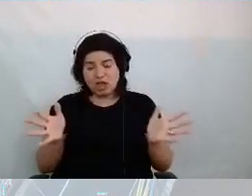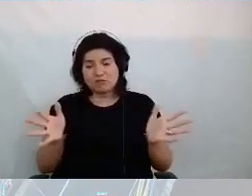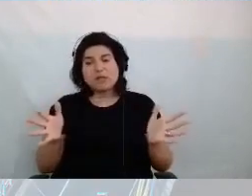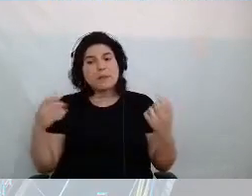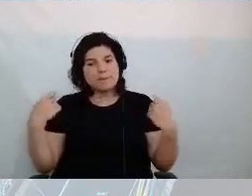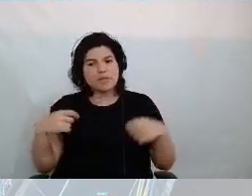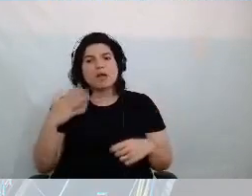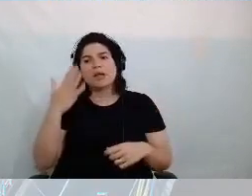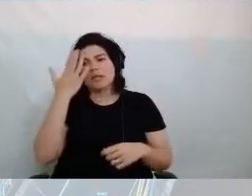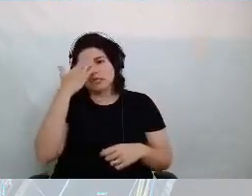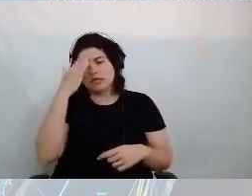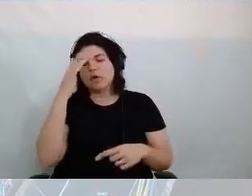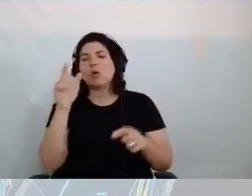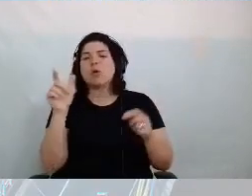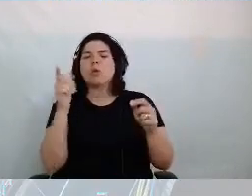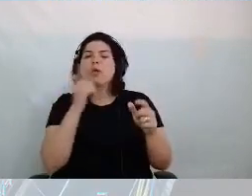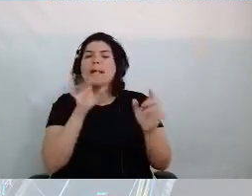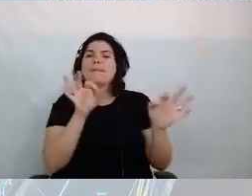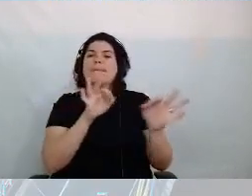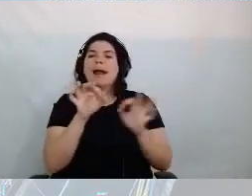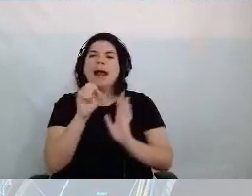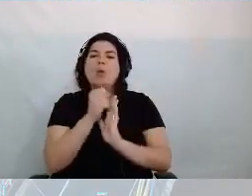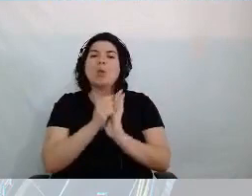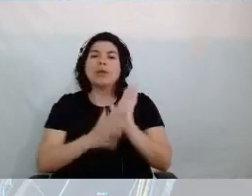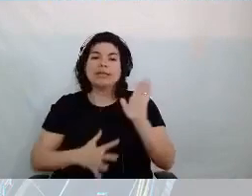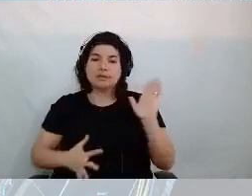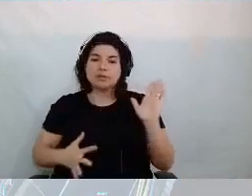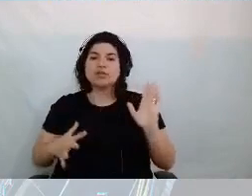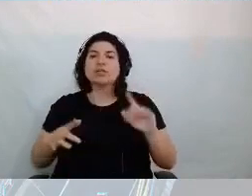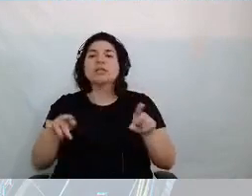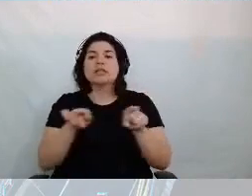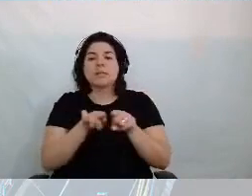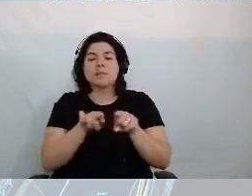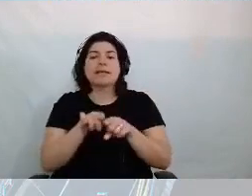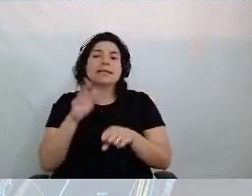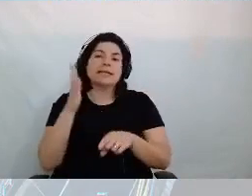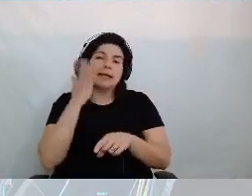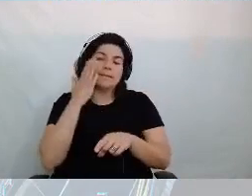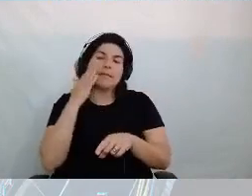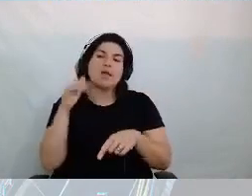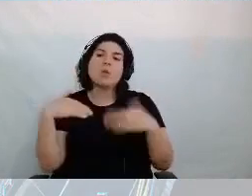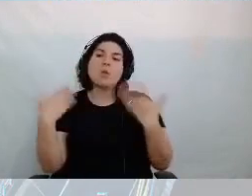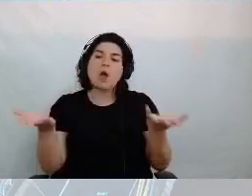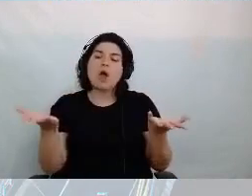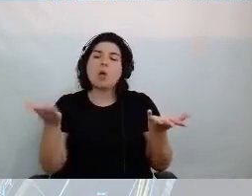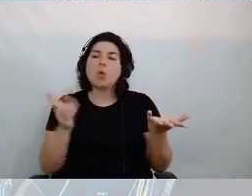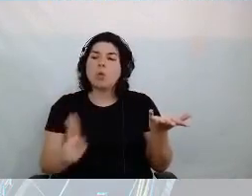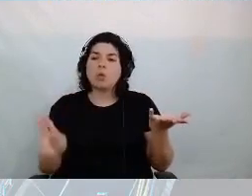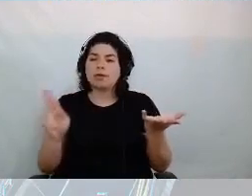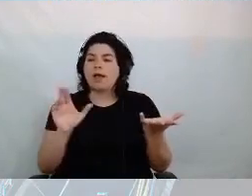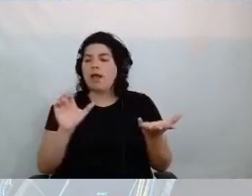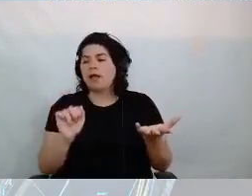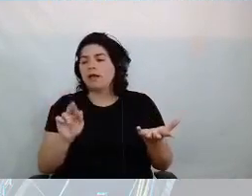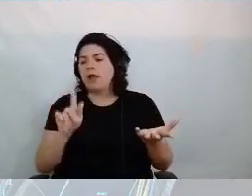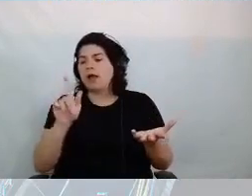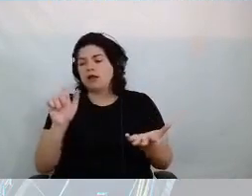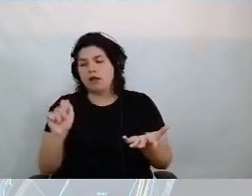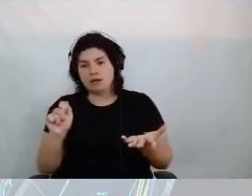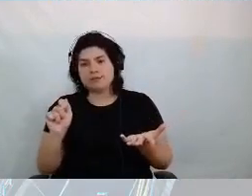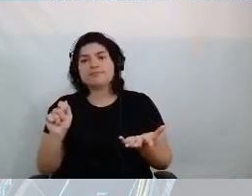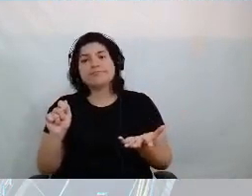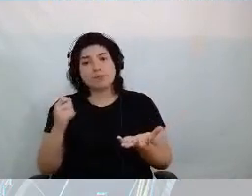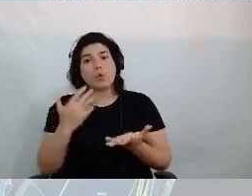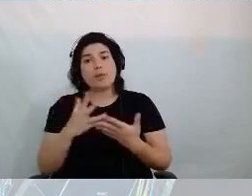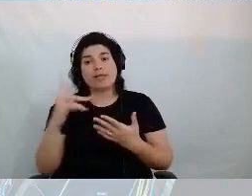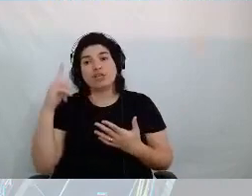o meu script. E eu preciso definir também a carga que eu vou utilizar. Essa é uma dificuldade quando a gente começa a trabalhar com